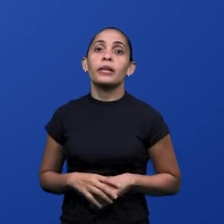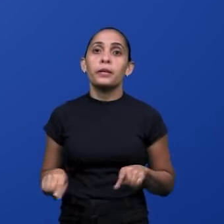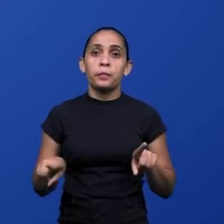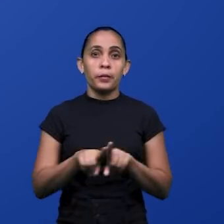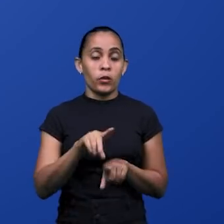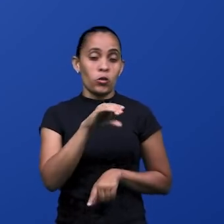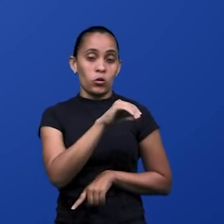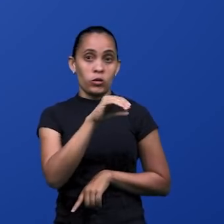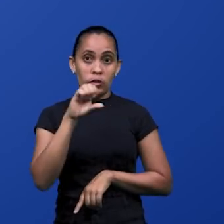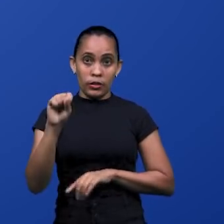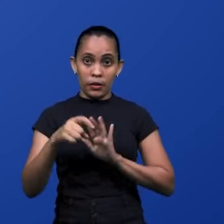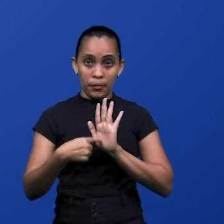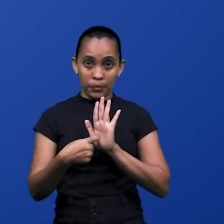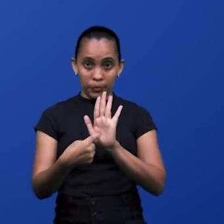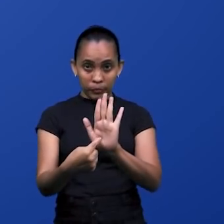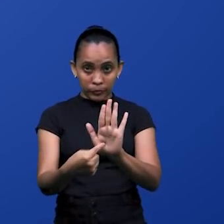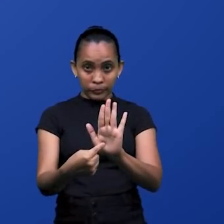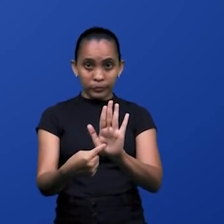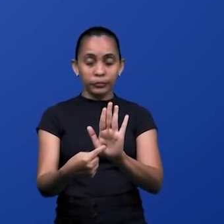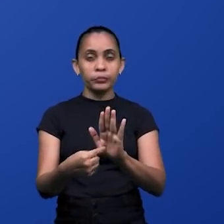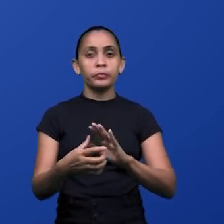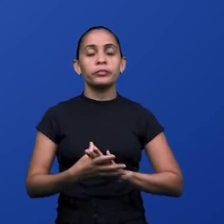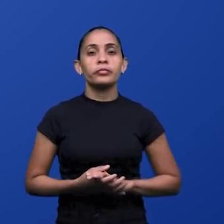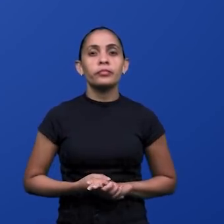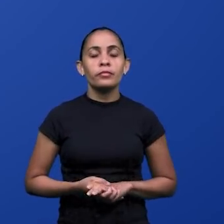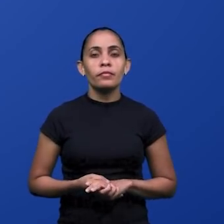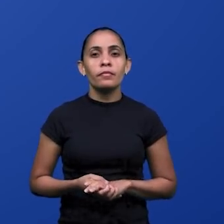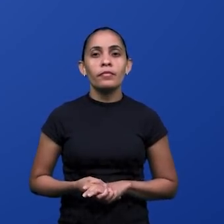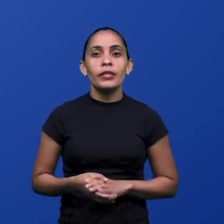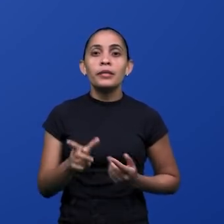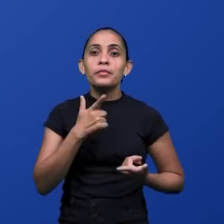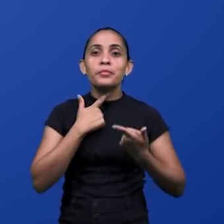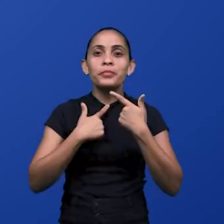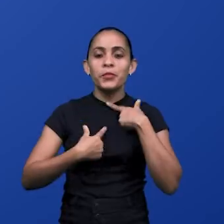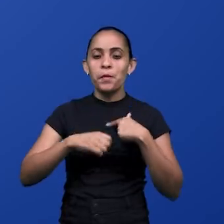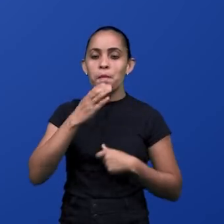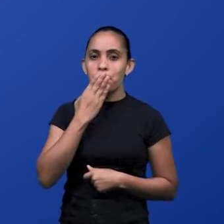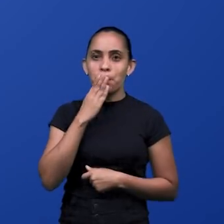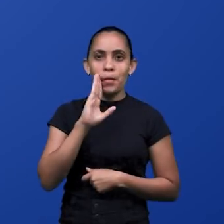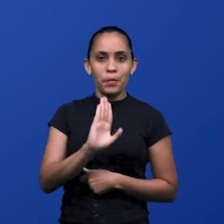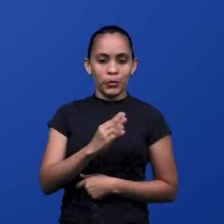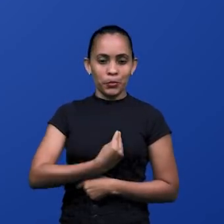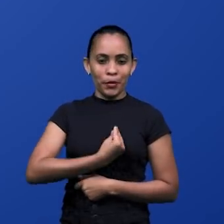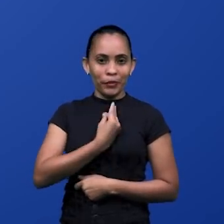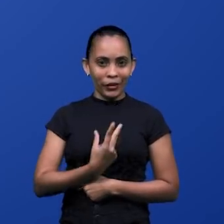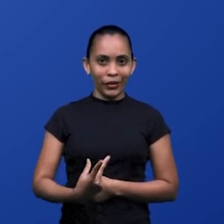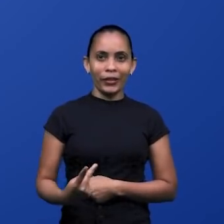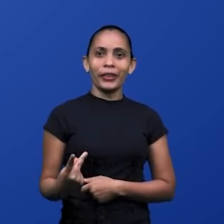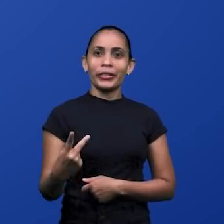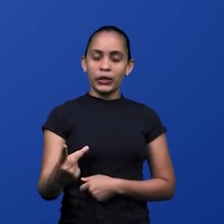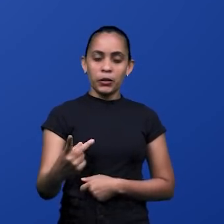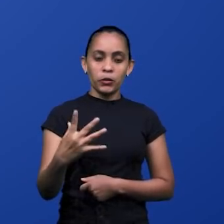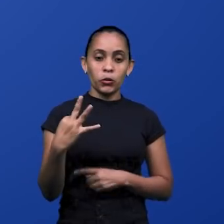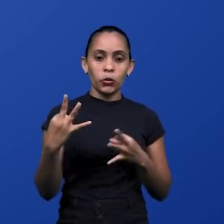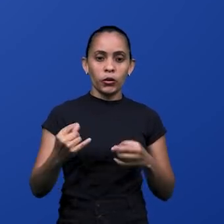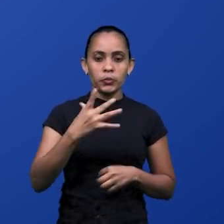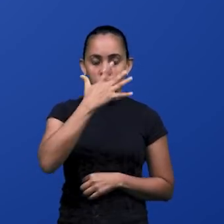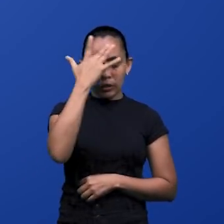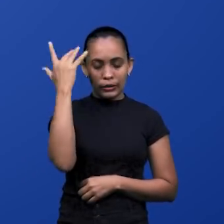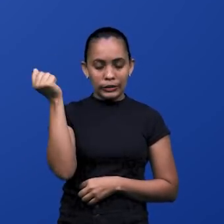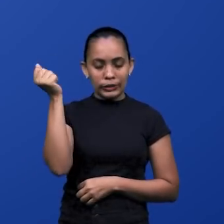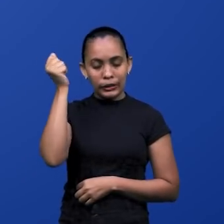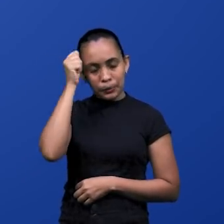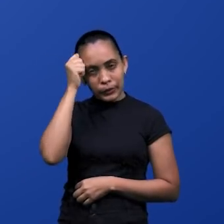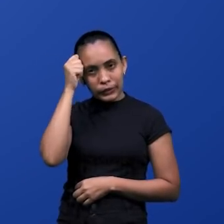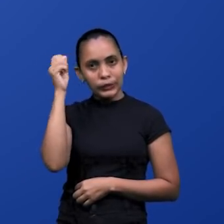Oséias ele exorta o povo anunciando as promessas de uma vida em abundância para aqueles que se arrependessem dos seus